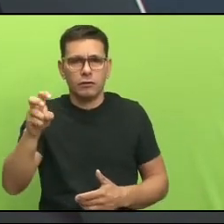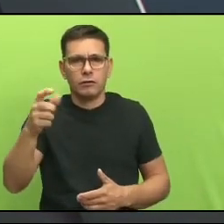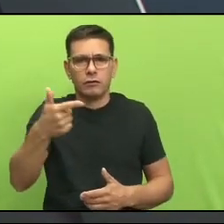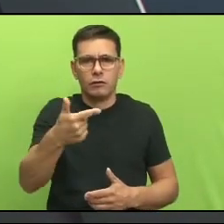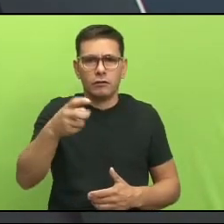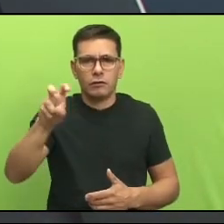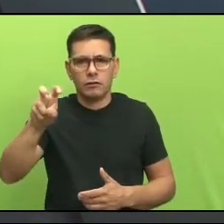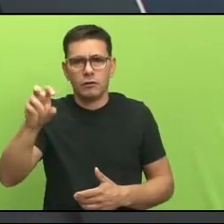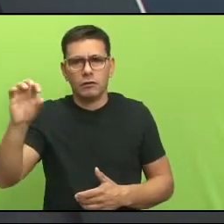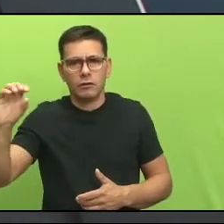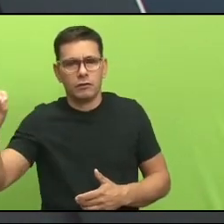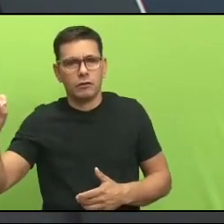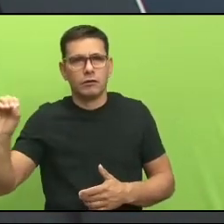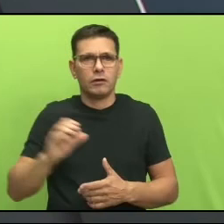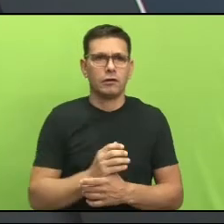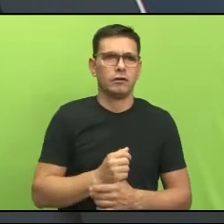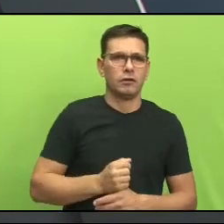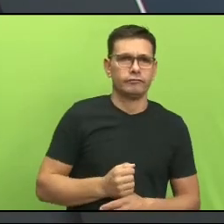99265-2500.